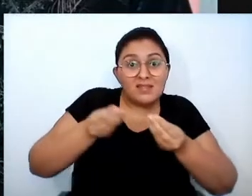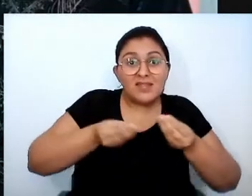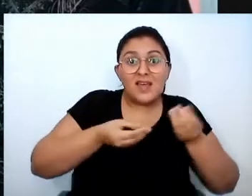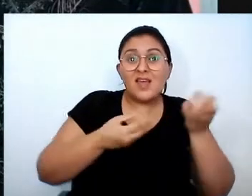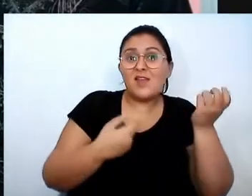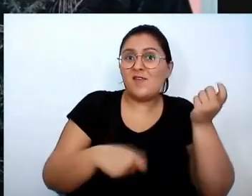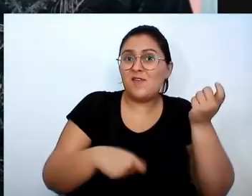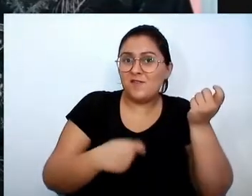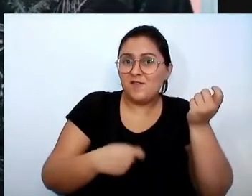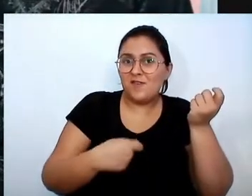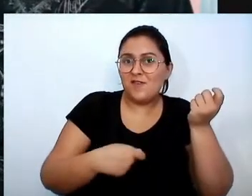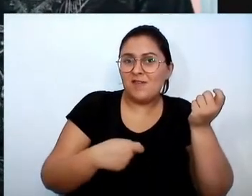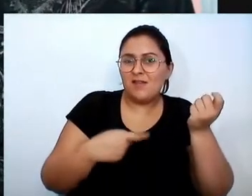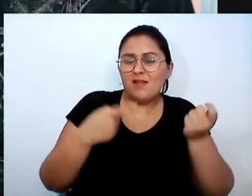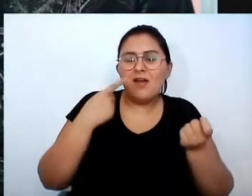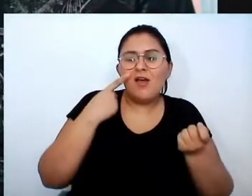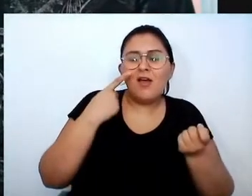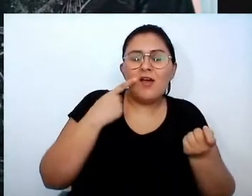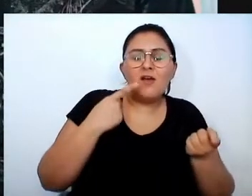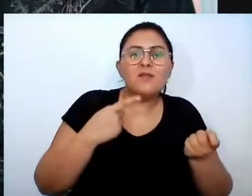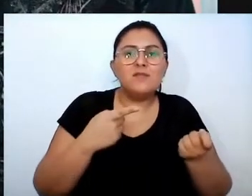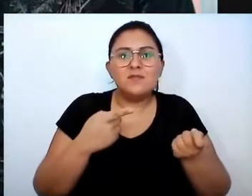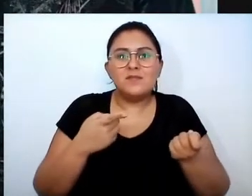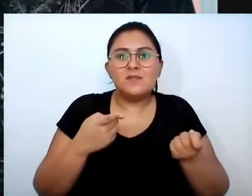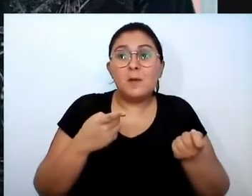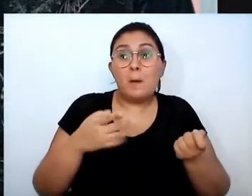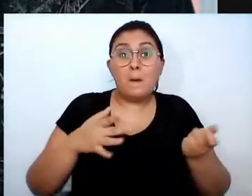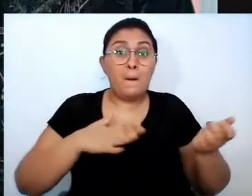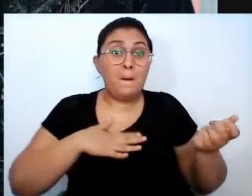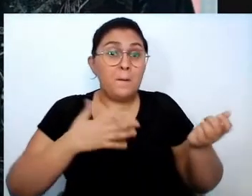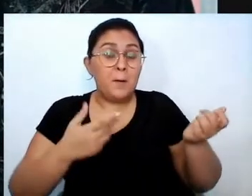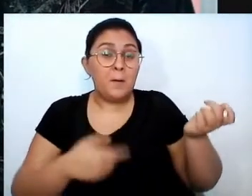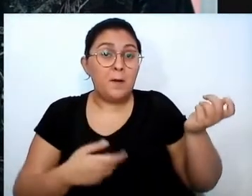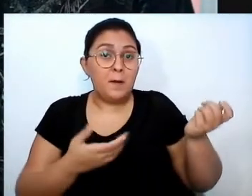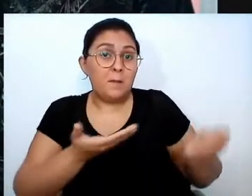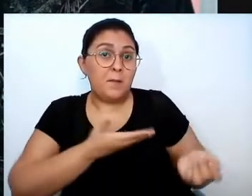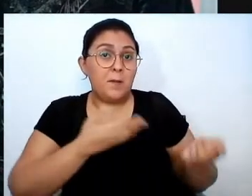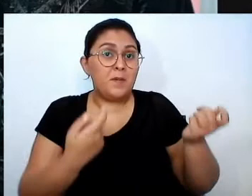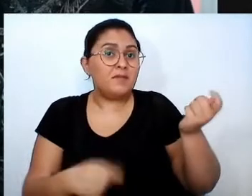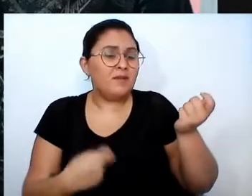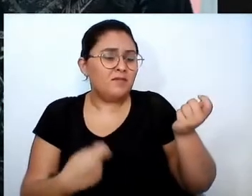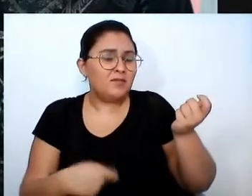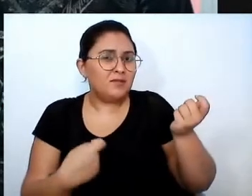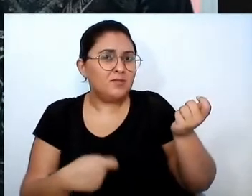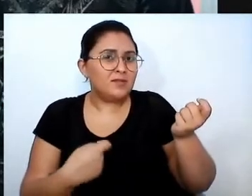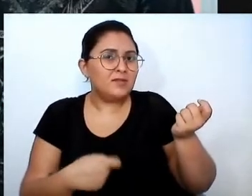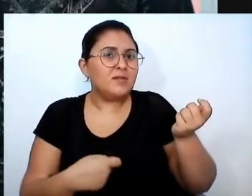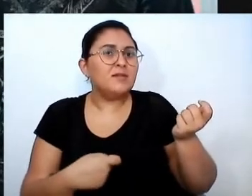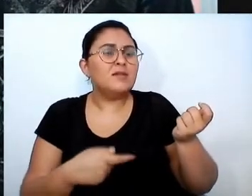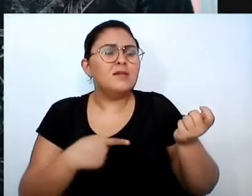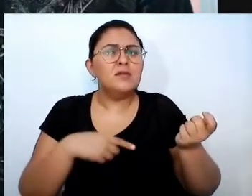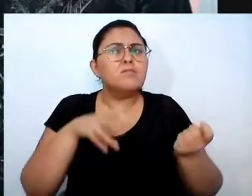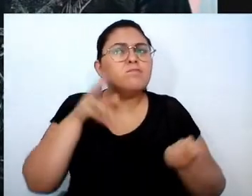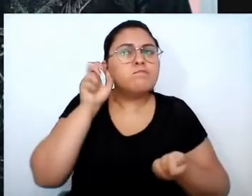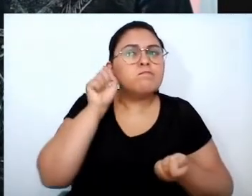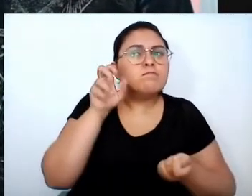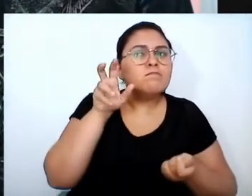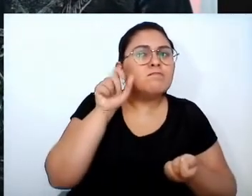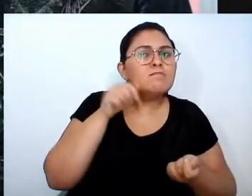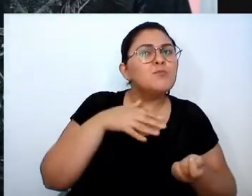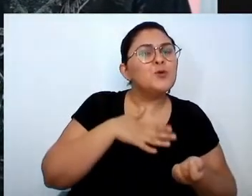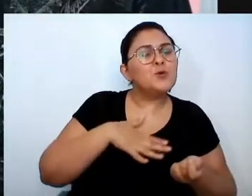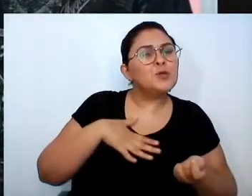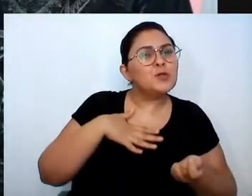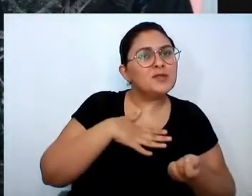fui ouvindo o som de um amigo tocando. Eu estava na casa de meu pai, passando as férias no interior. E tinha uma pessoa sim, tocando. Eu fui